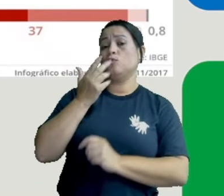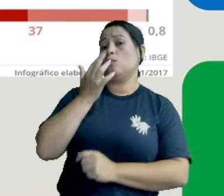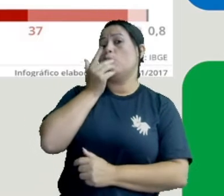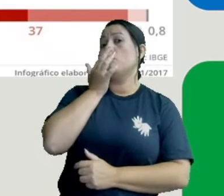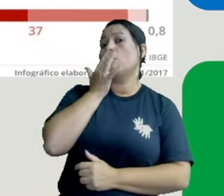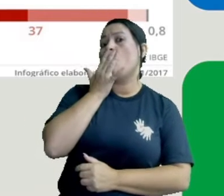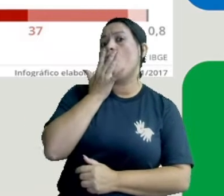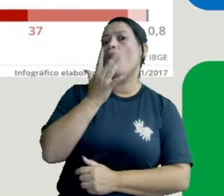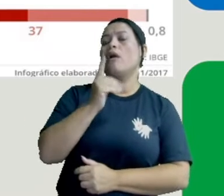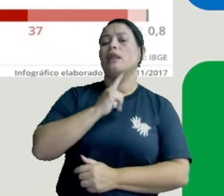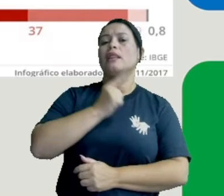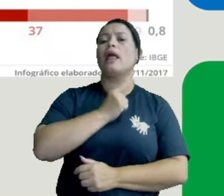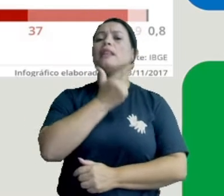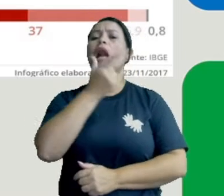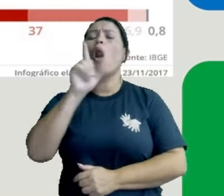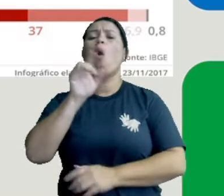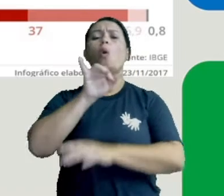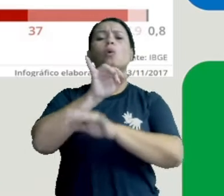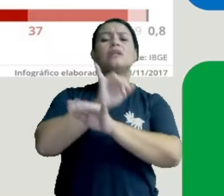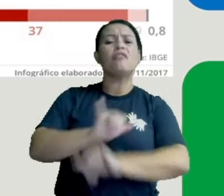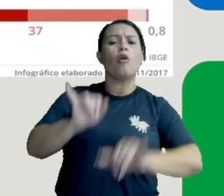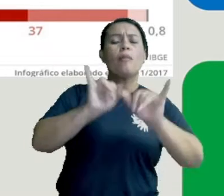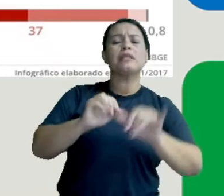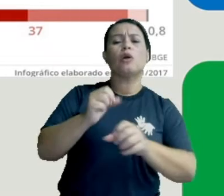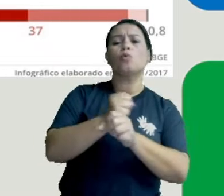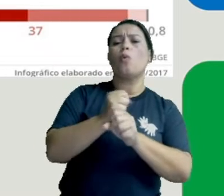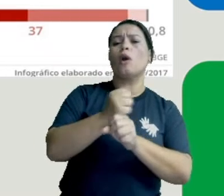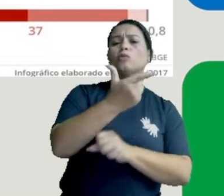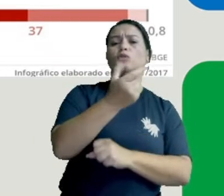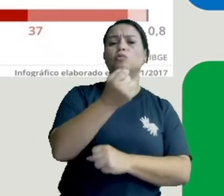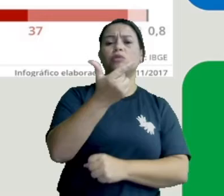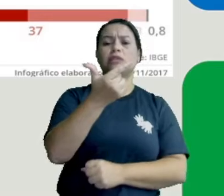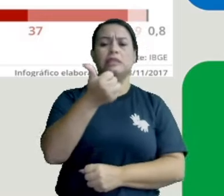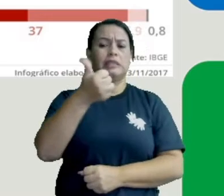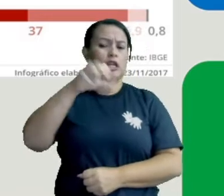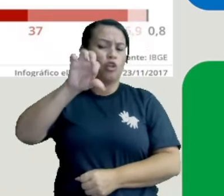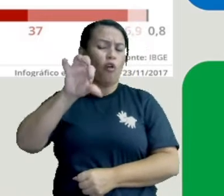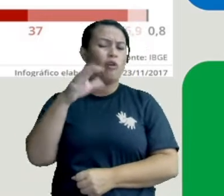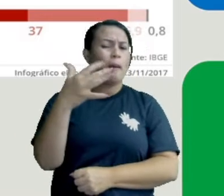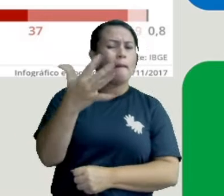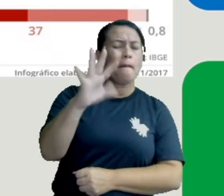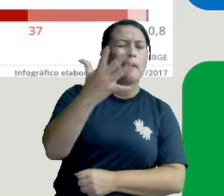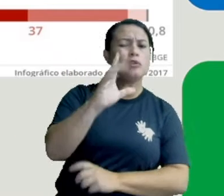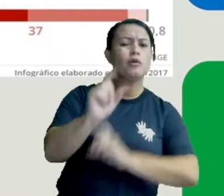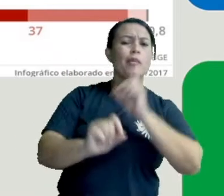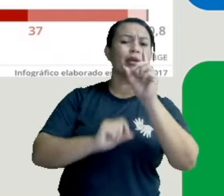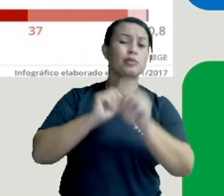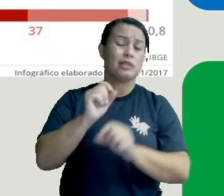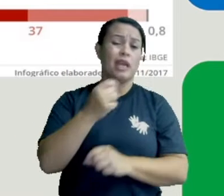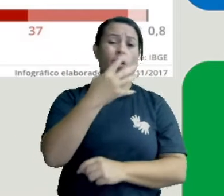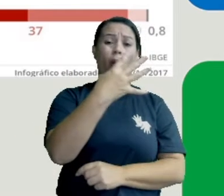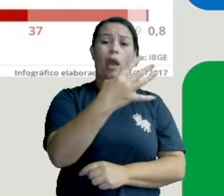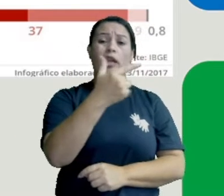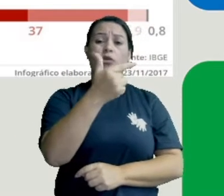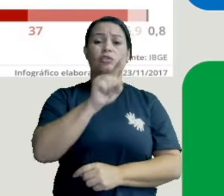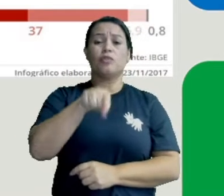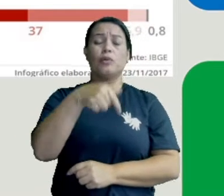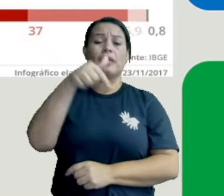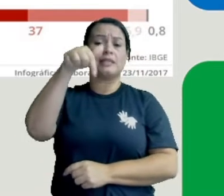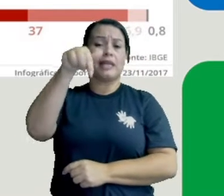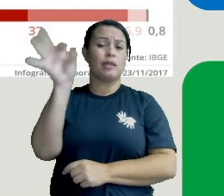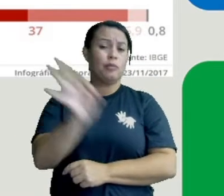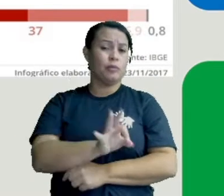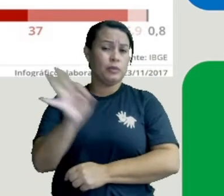última informação que eu consultei de 2019, a gente tinha um percentual basicamente que era o seguinte: 42,7%